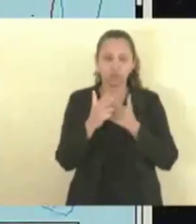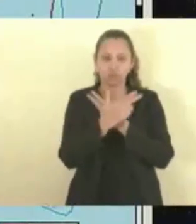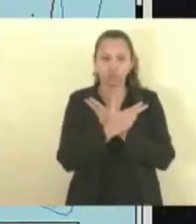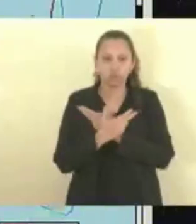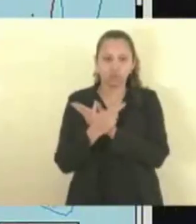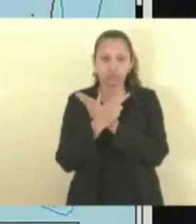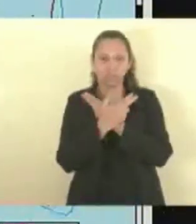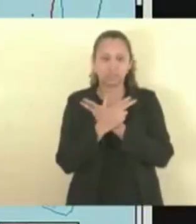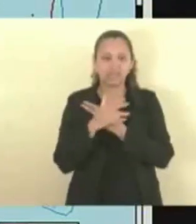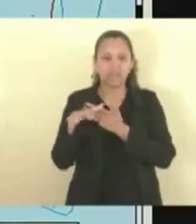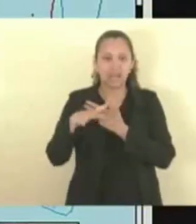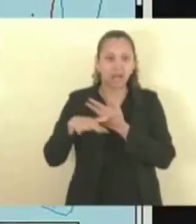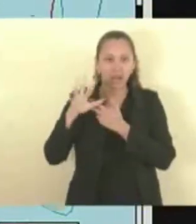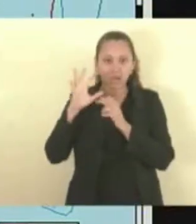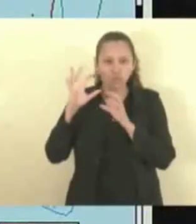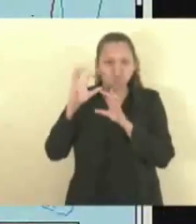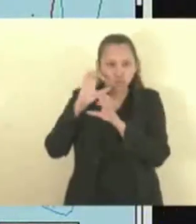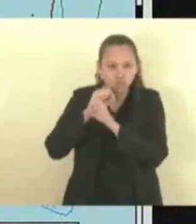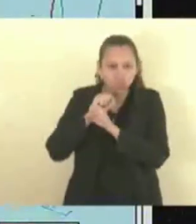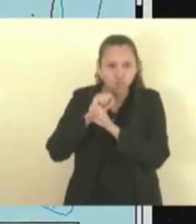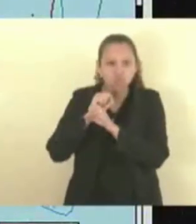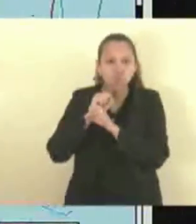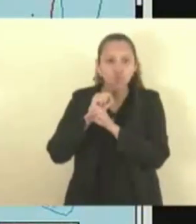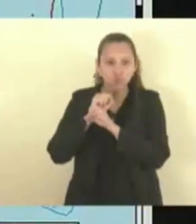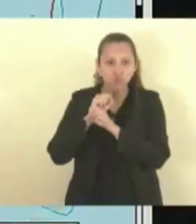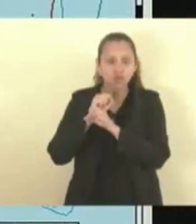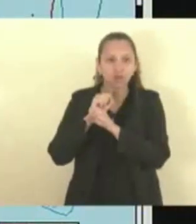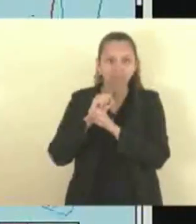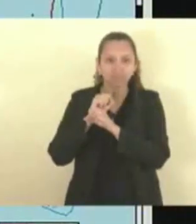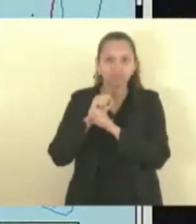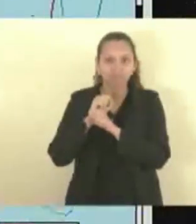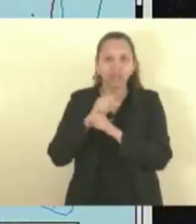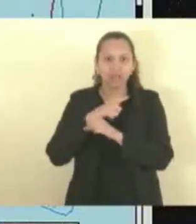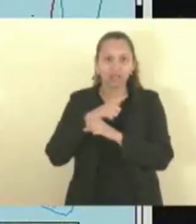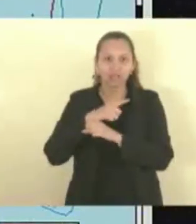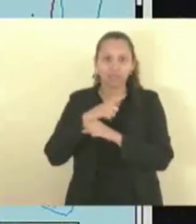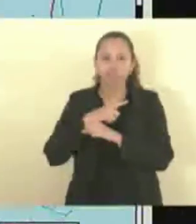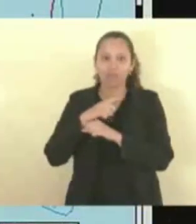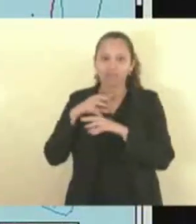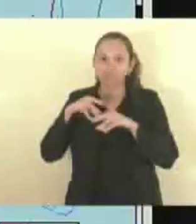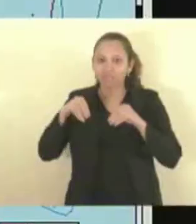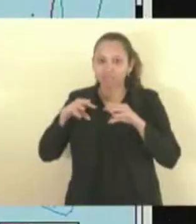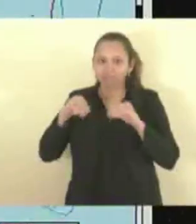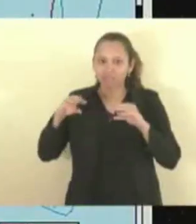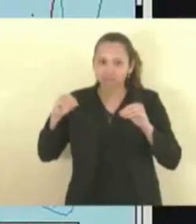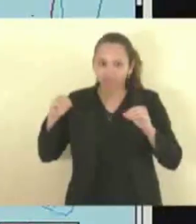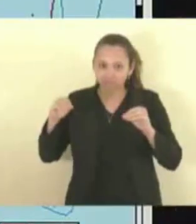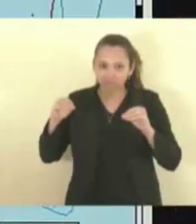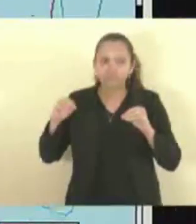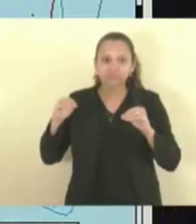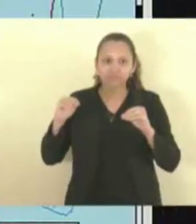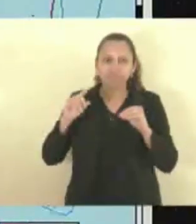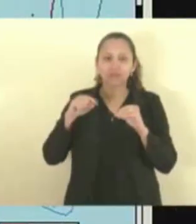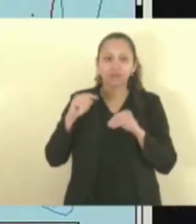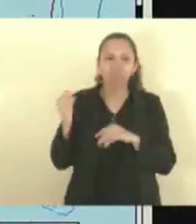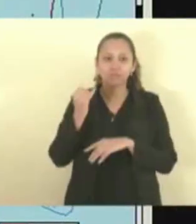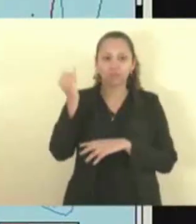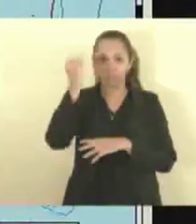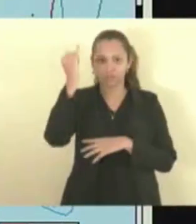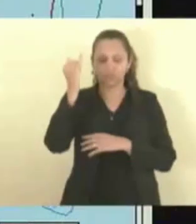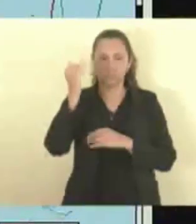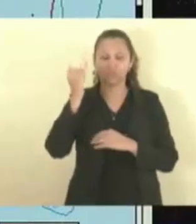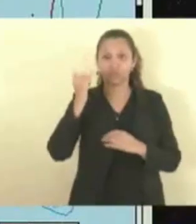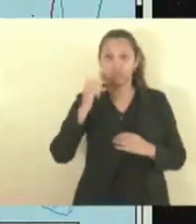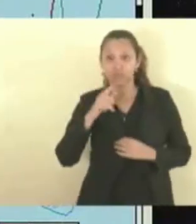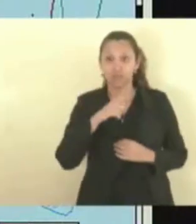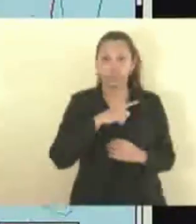área mais escura ali, justamente como a área do banhado, da área alagável, formando um complexo extremamente importante. E o